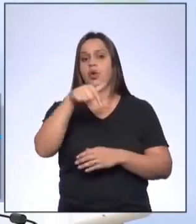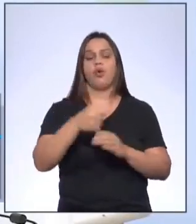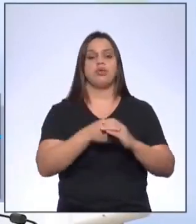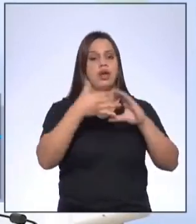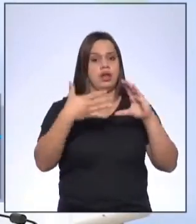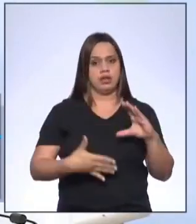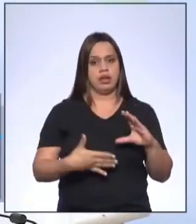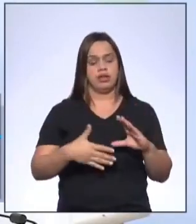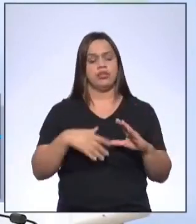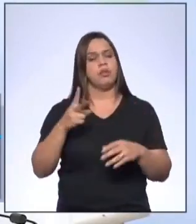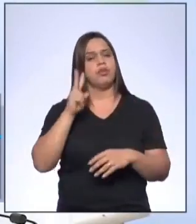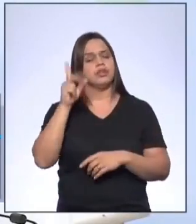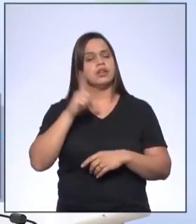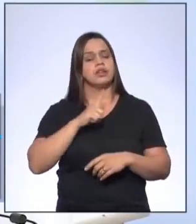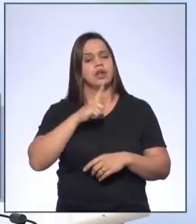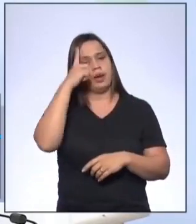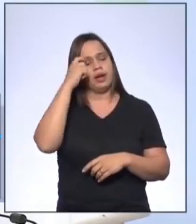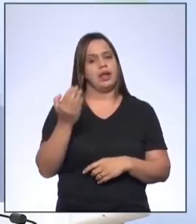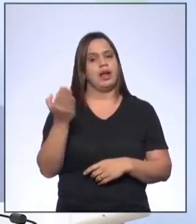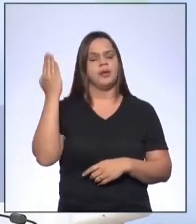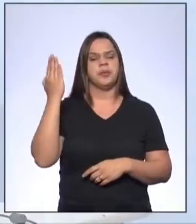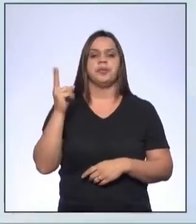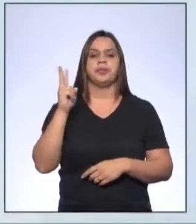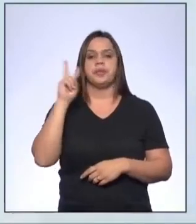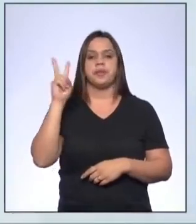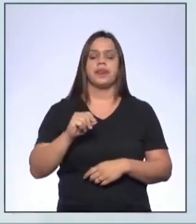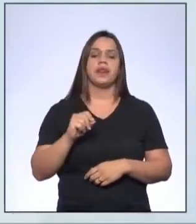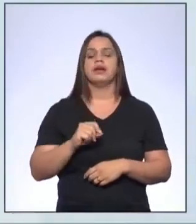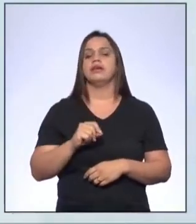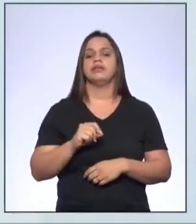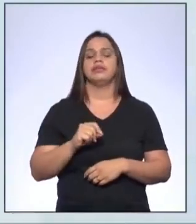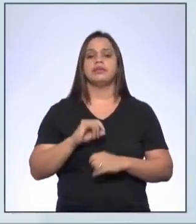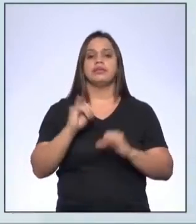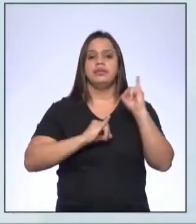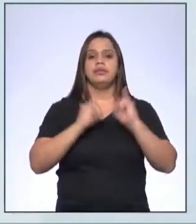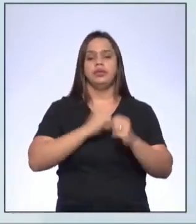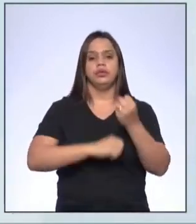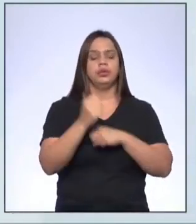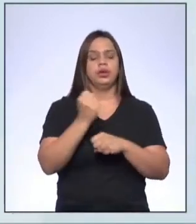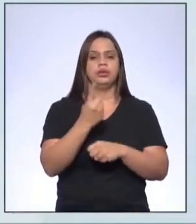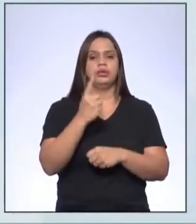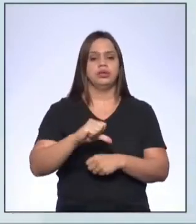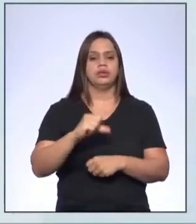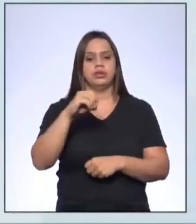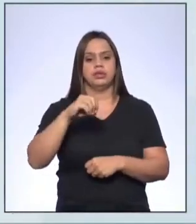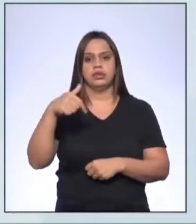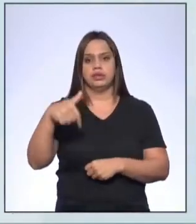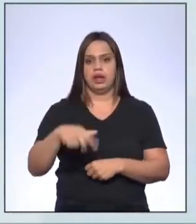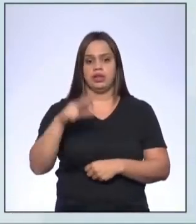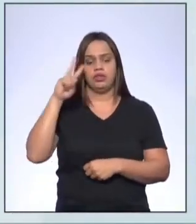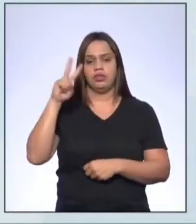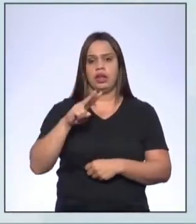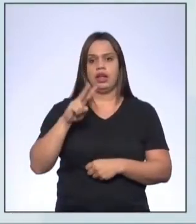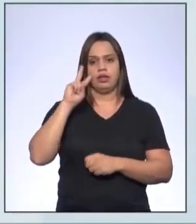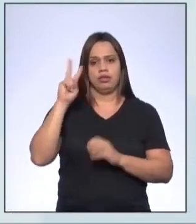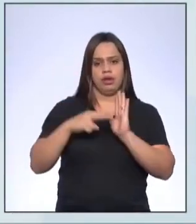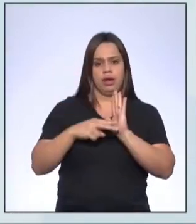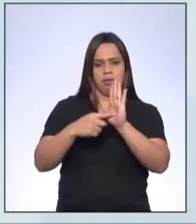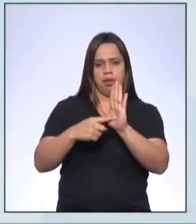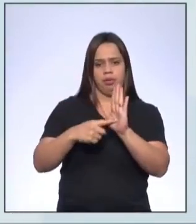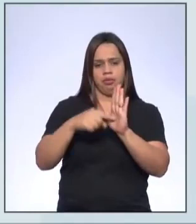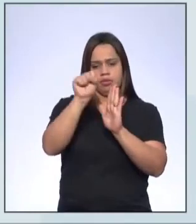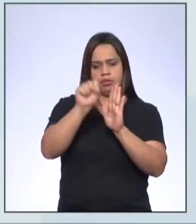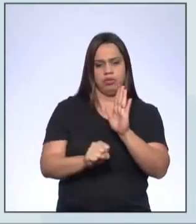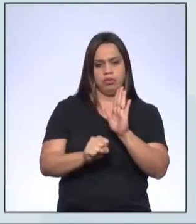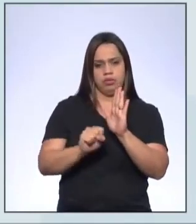terem uma ideia, né, nós vamos ver aí um mapa da indústria em 1907, né, dando destaque aí para a região sudeste. Então o mapa brasileiro